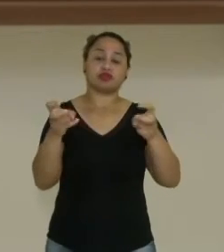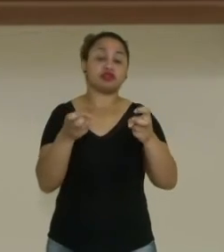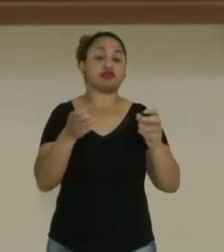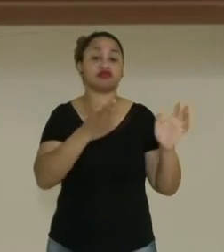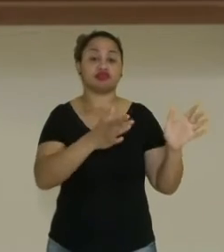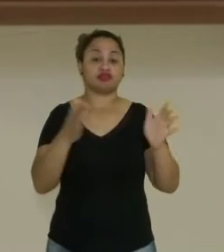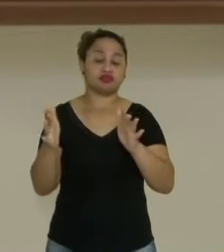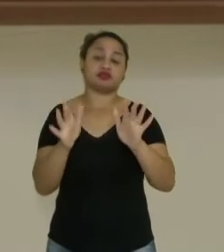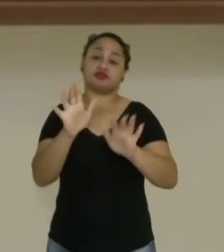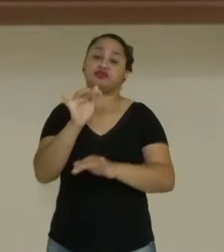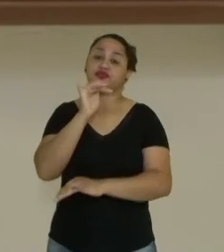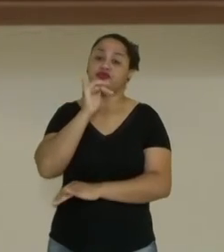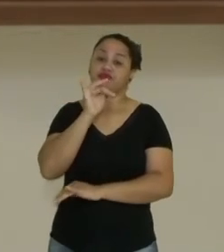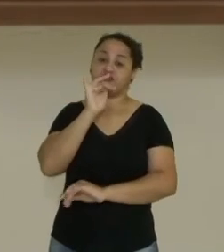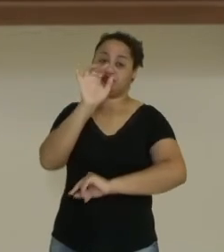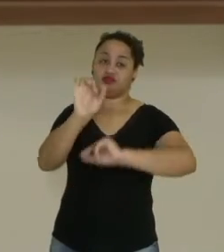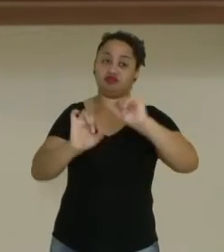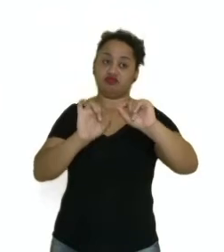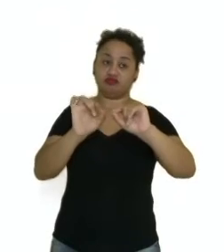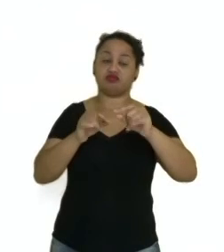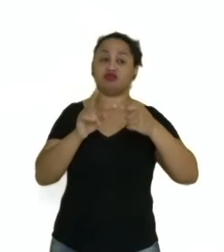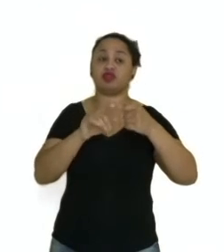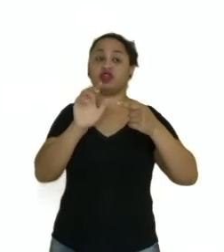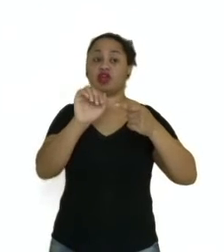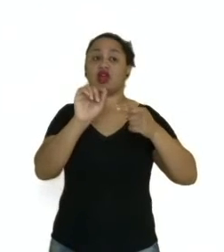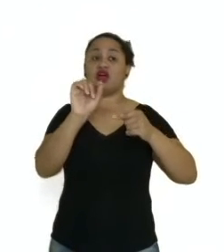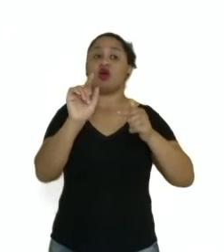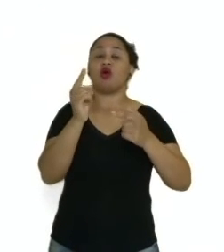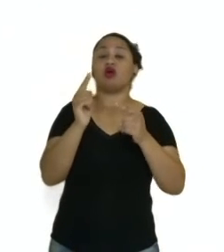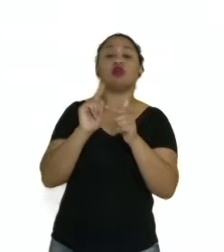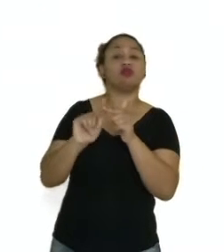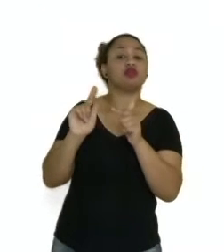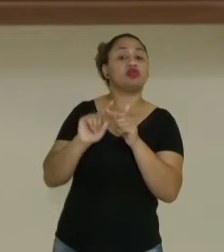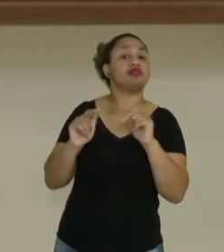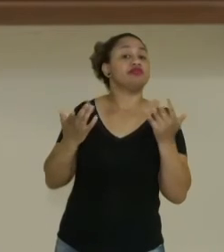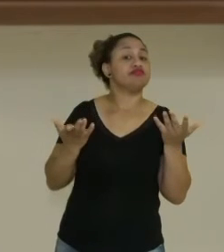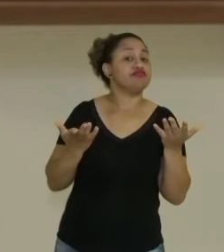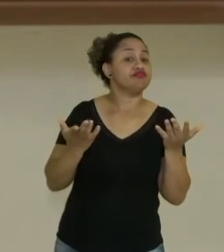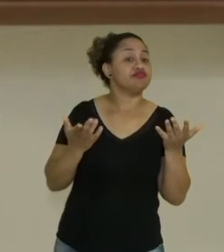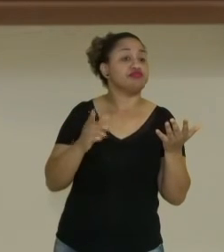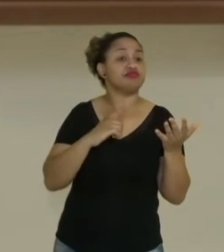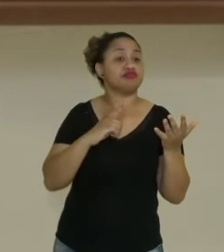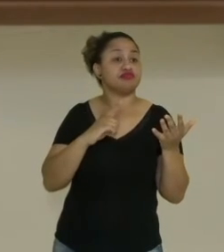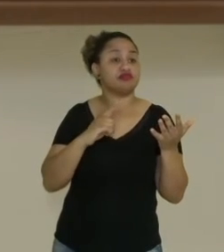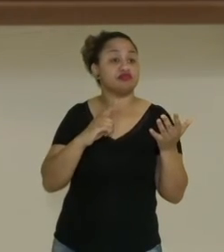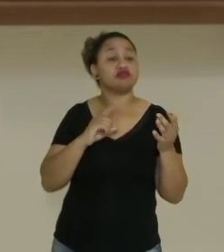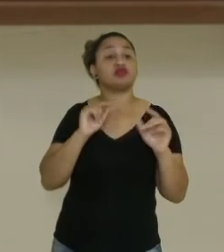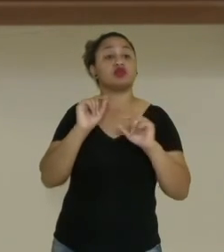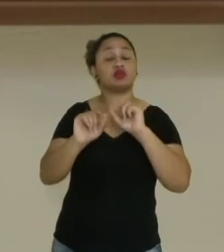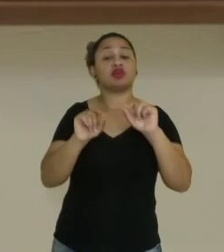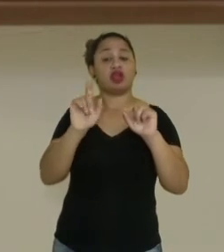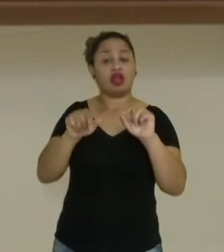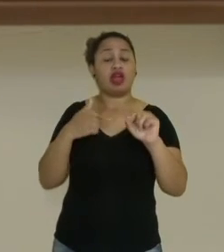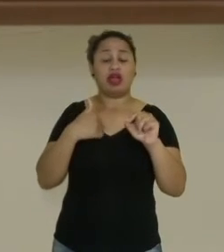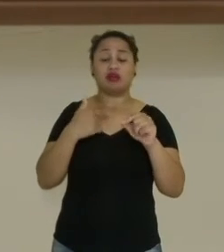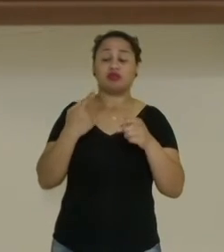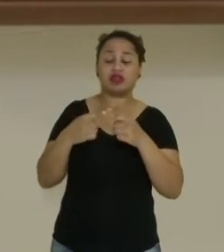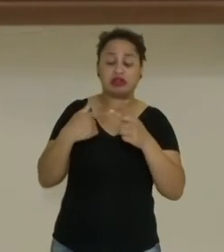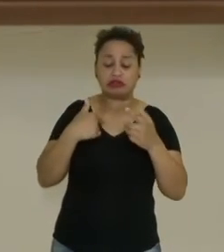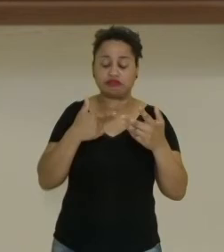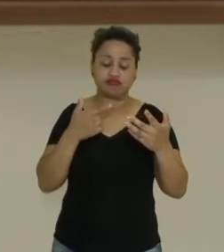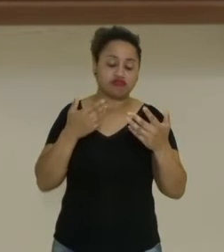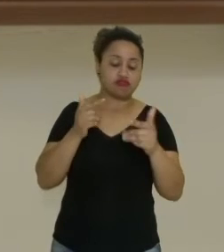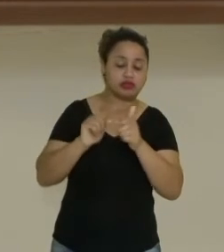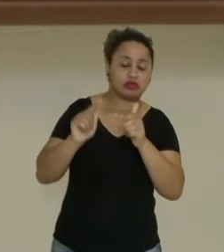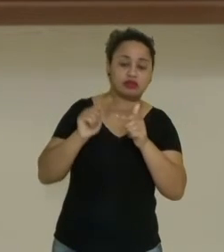partes, como por exemplo, na letra A, o problema apresentado. No nosso caso, a falta de mobilidade